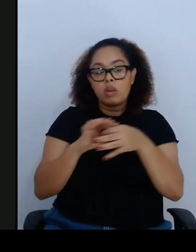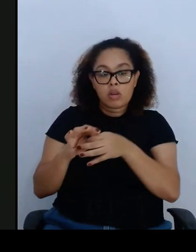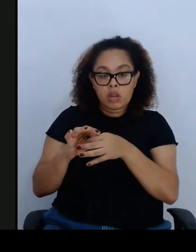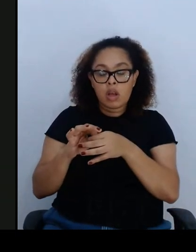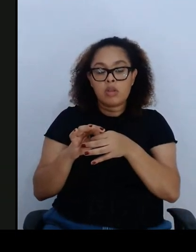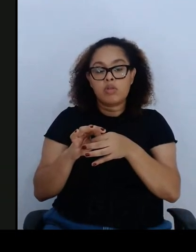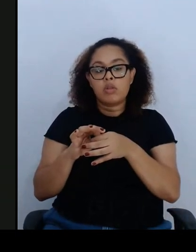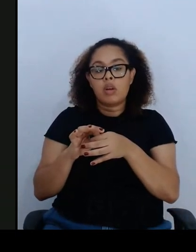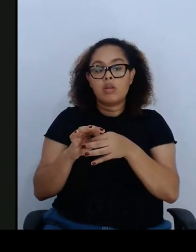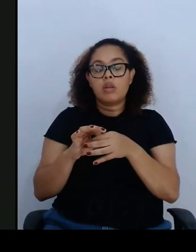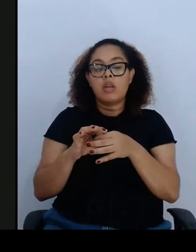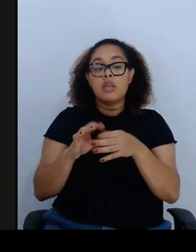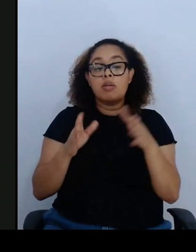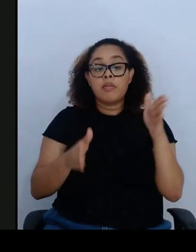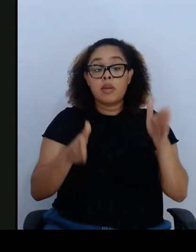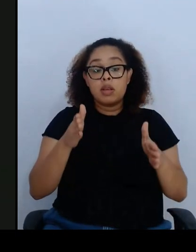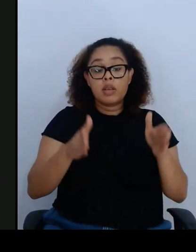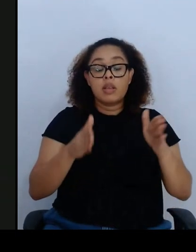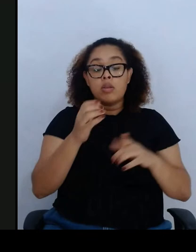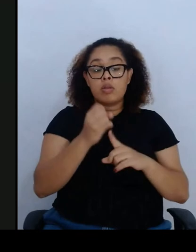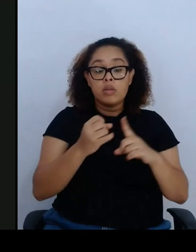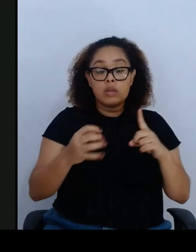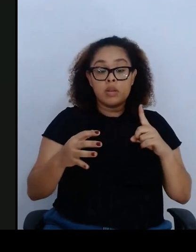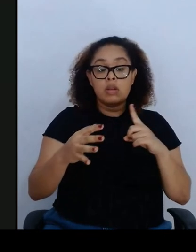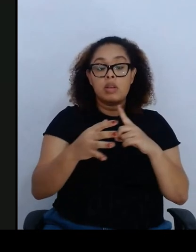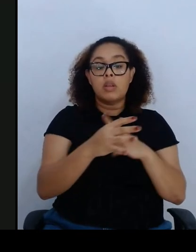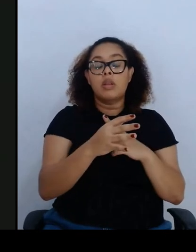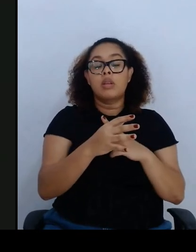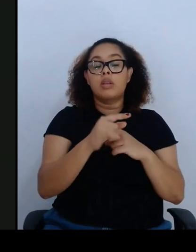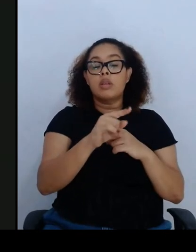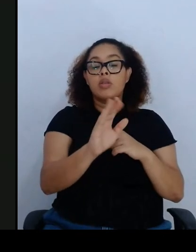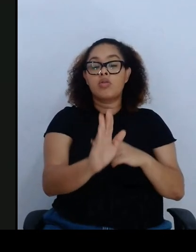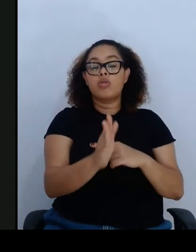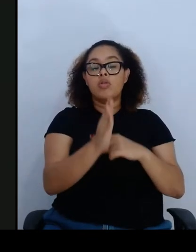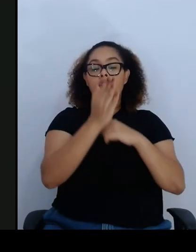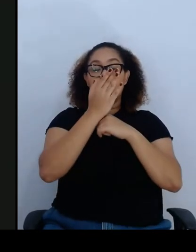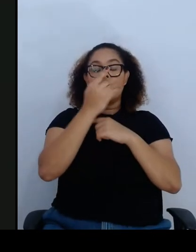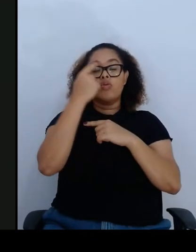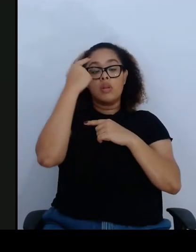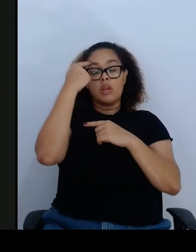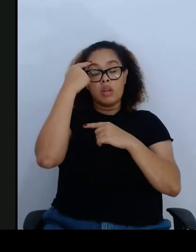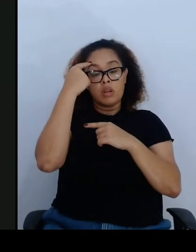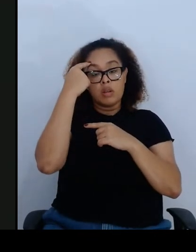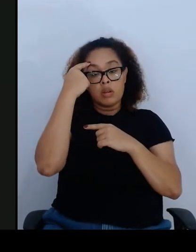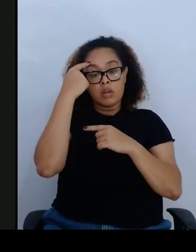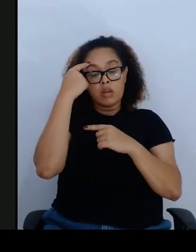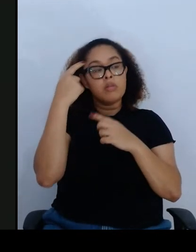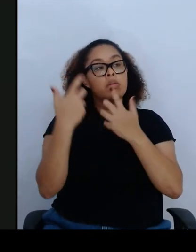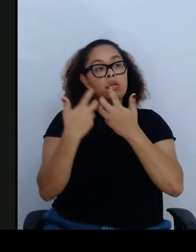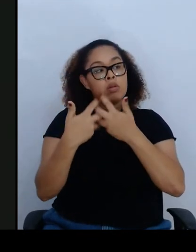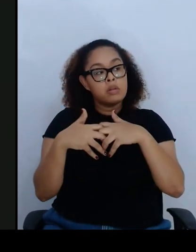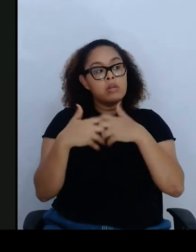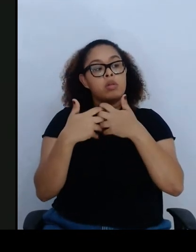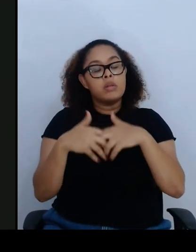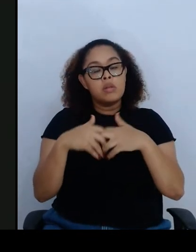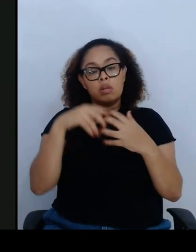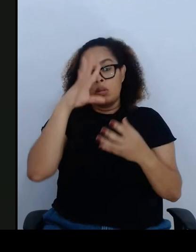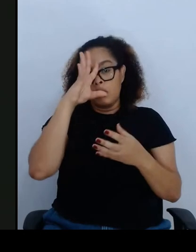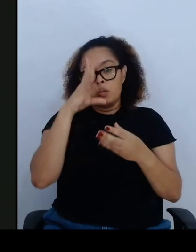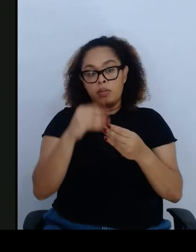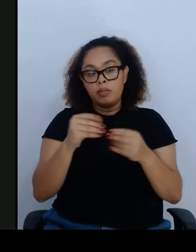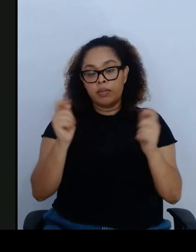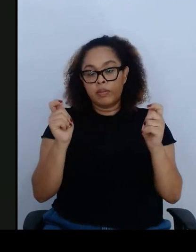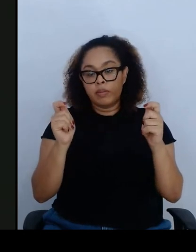social é algo que nos leva a uma perspectiva muito produtiva para entender as possibilidades